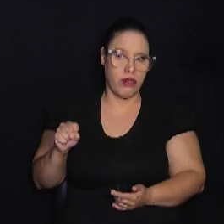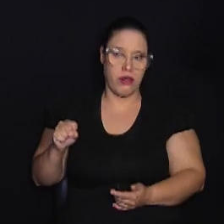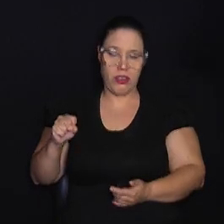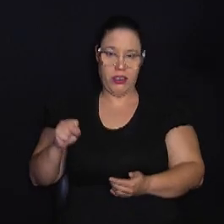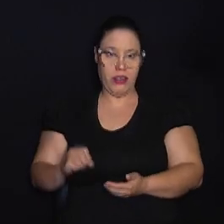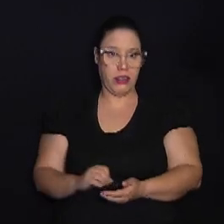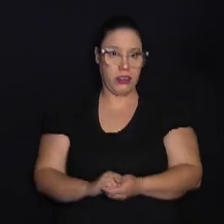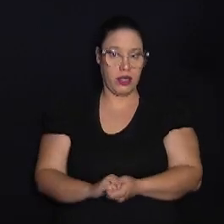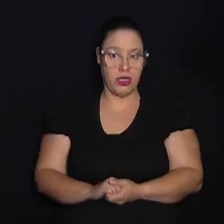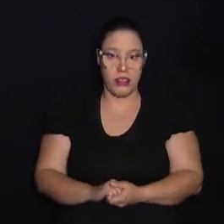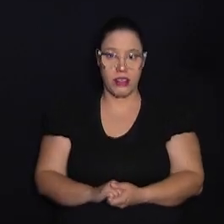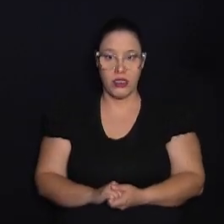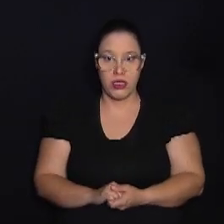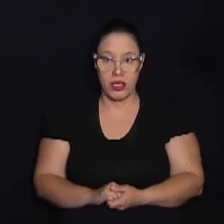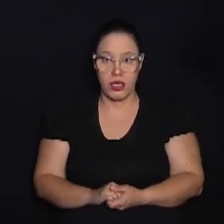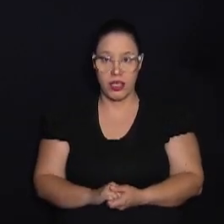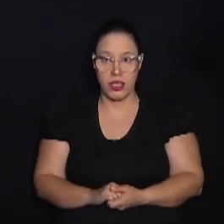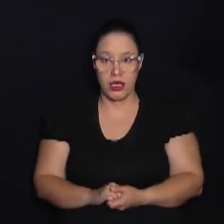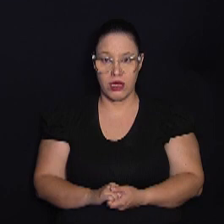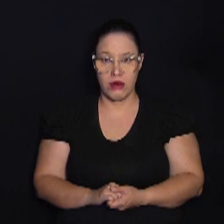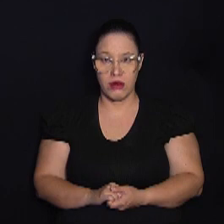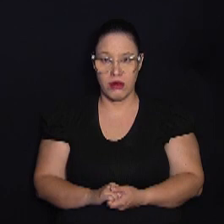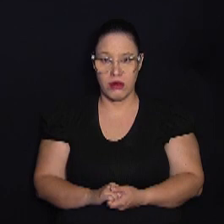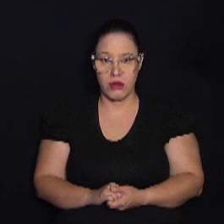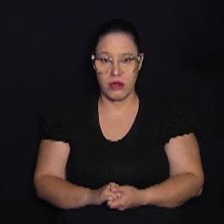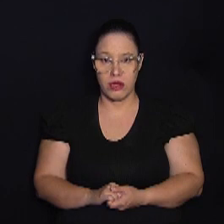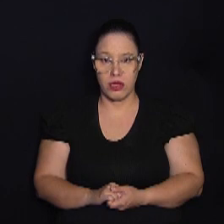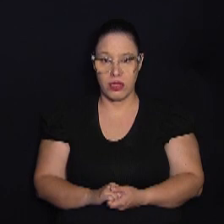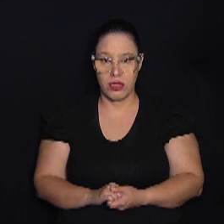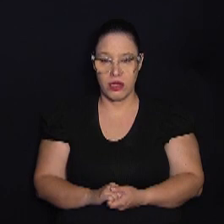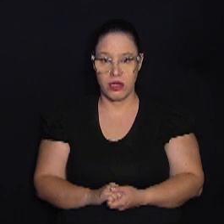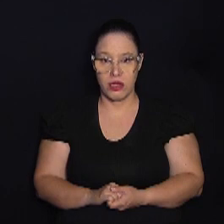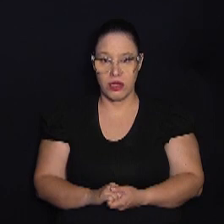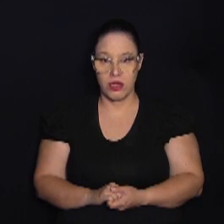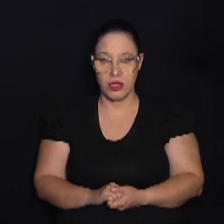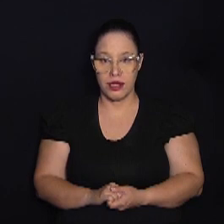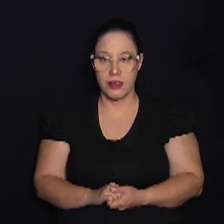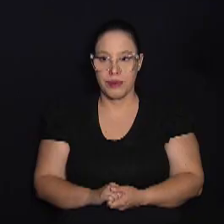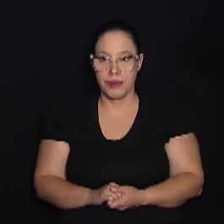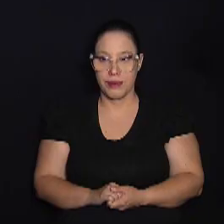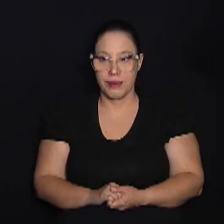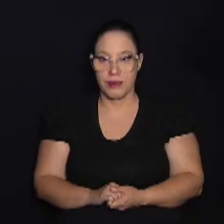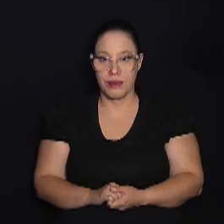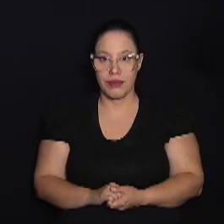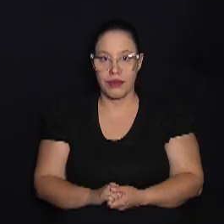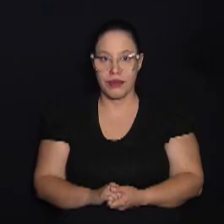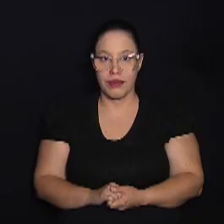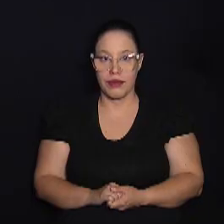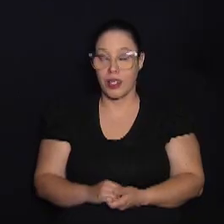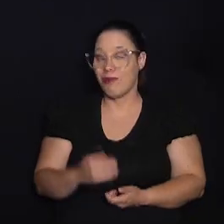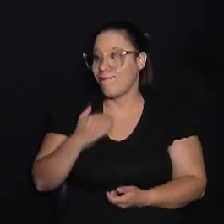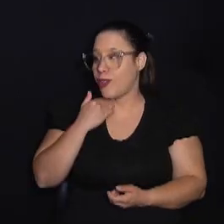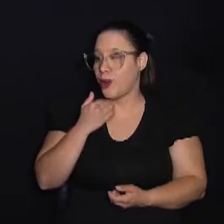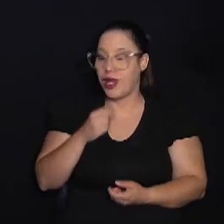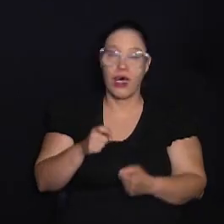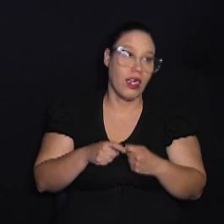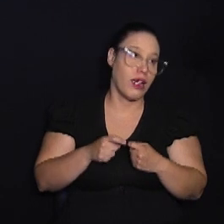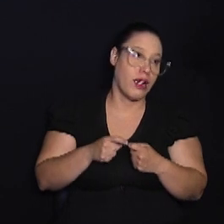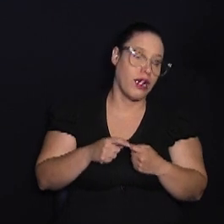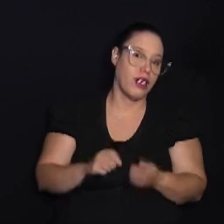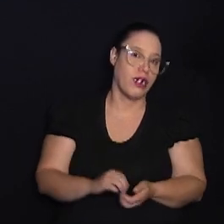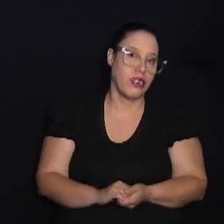Eu não Doutora, posso falar mal de churrasco, porque o suíço não fala mal de churrasco de jeito nenhum. não dá, né, doutora?